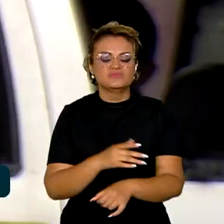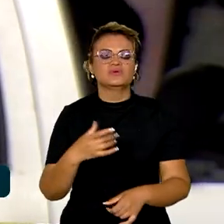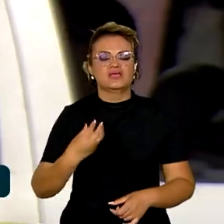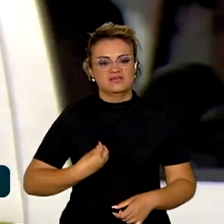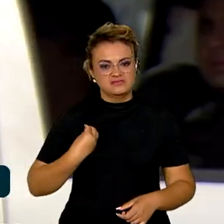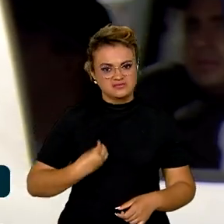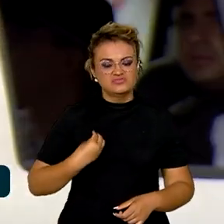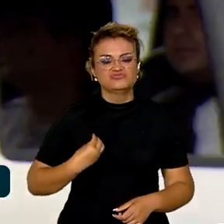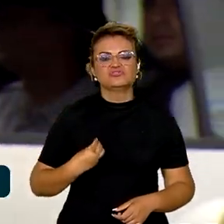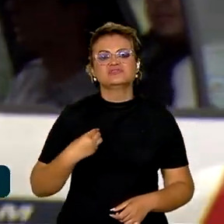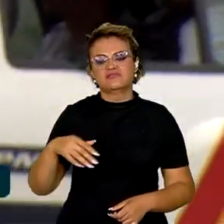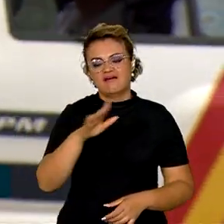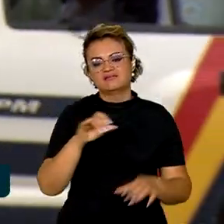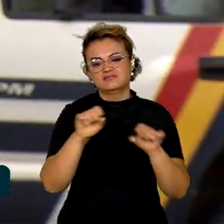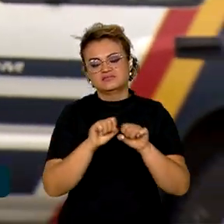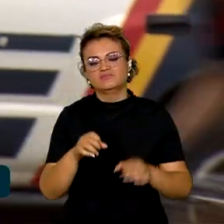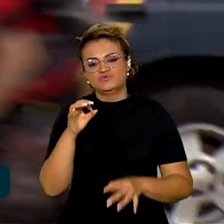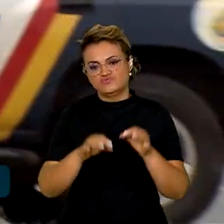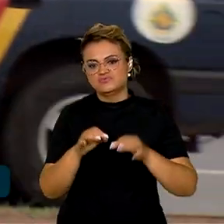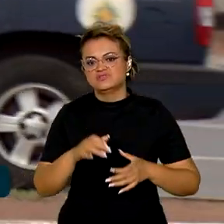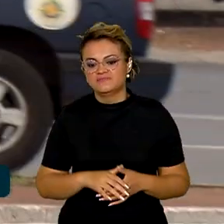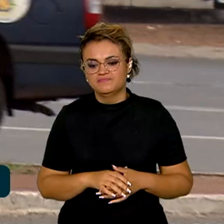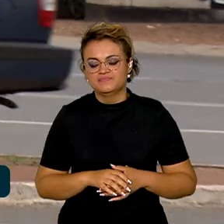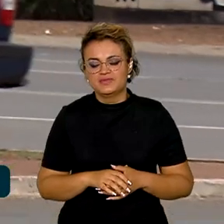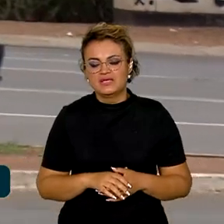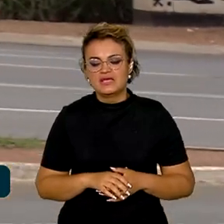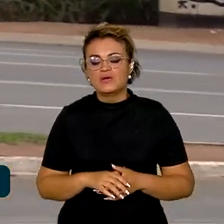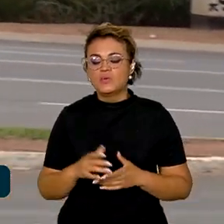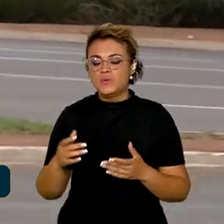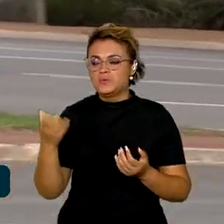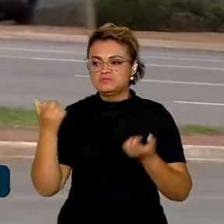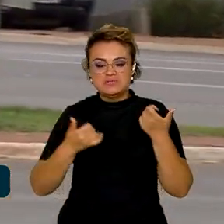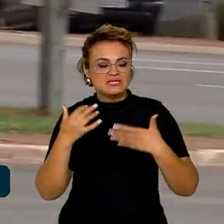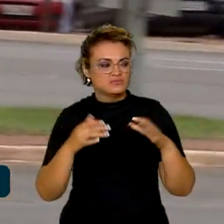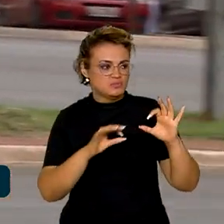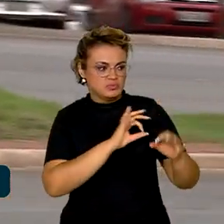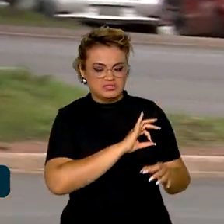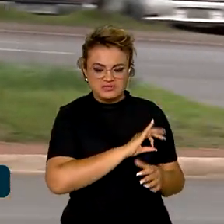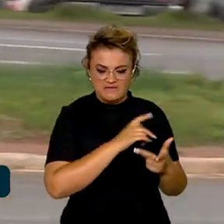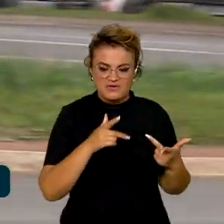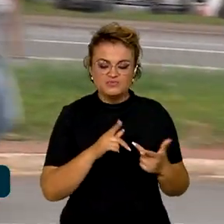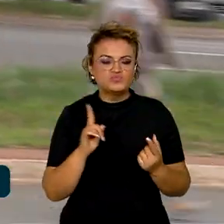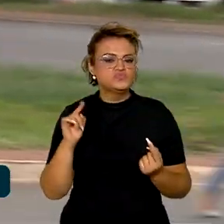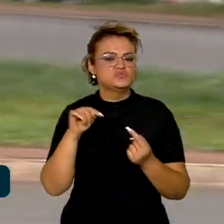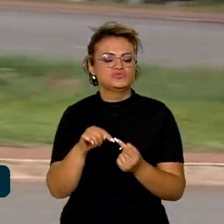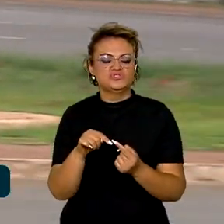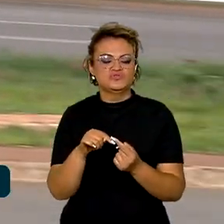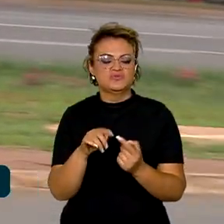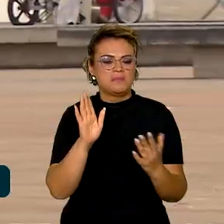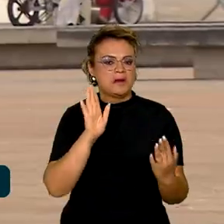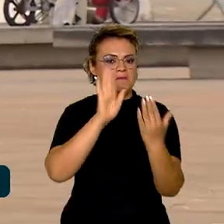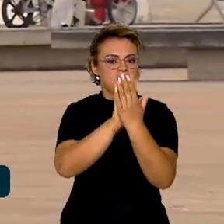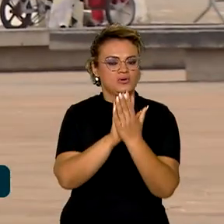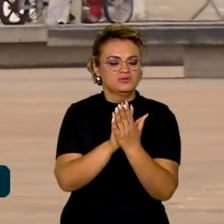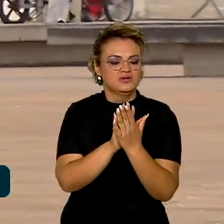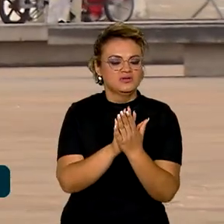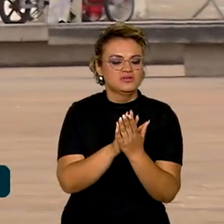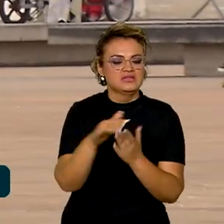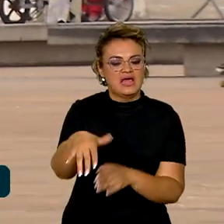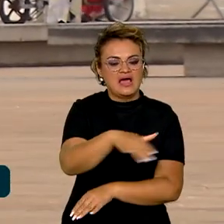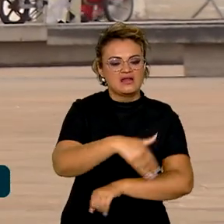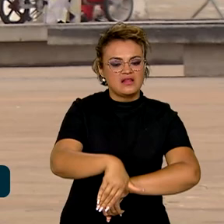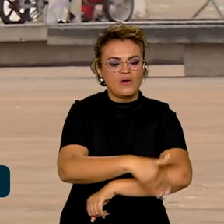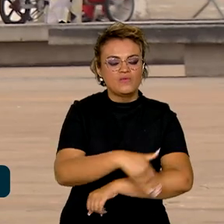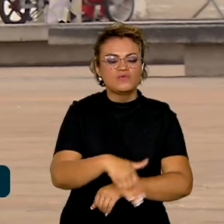institucional no sistema de justiça criminal. De acordo com o relato de policiais, a motivação para abordagem em vias